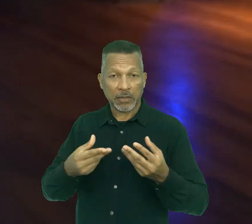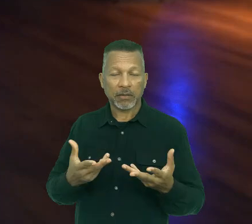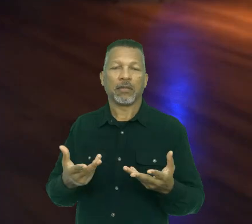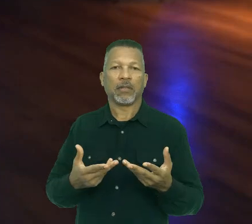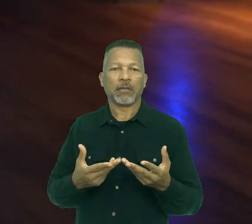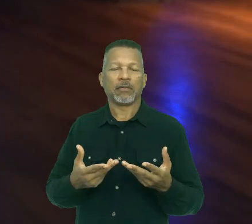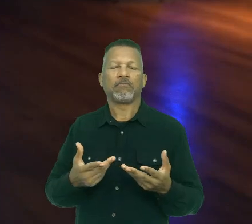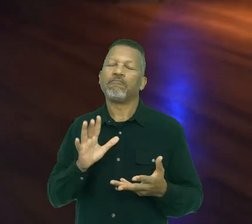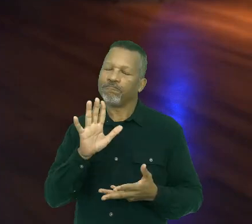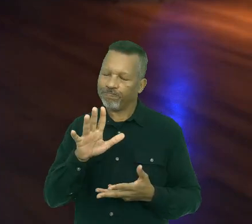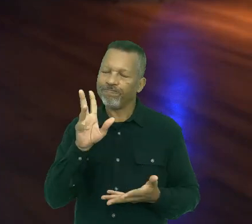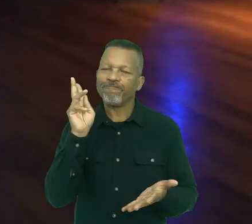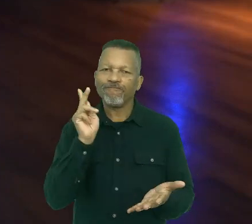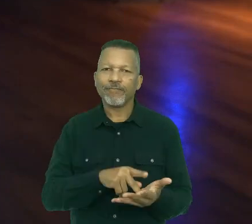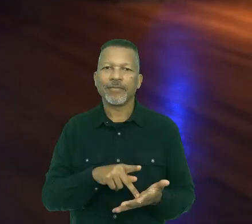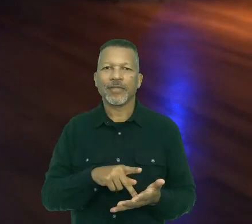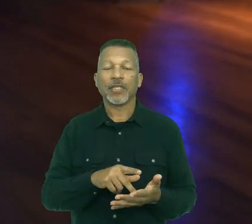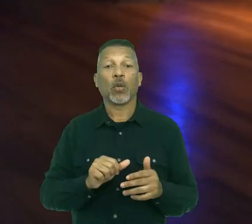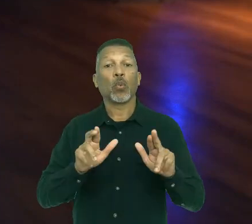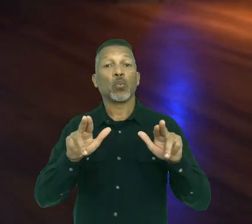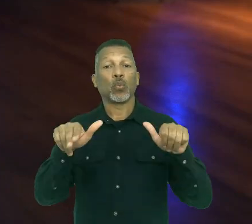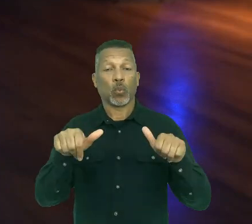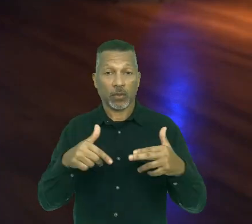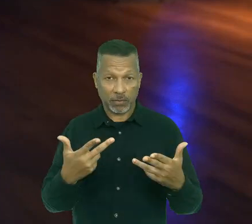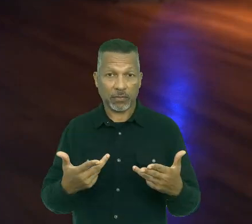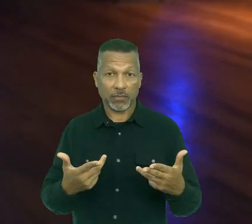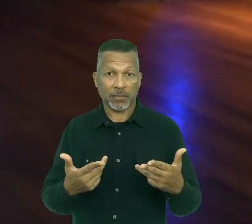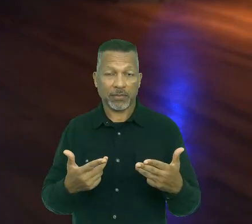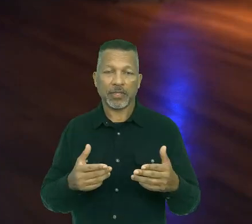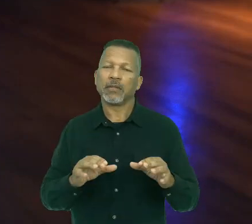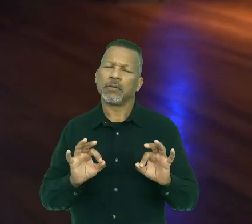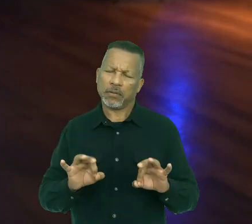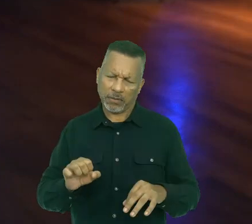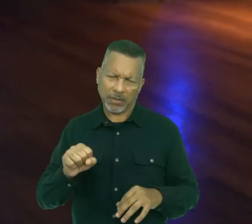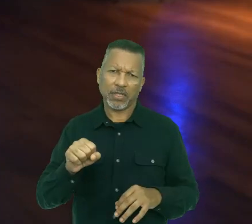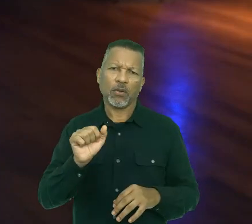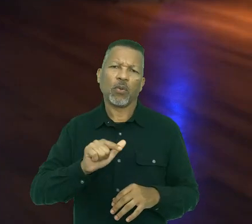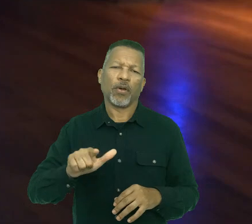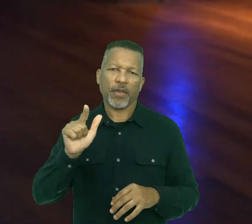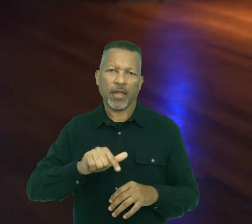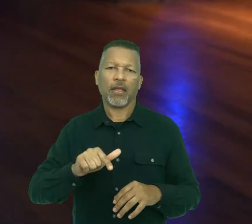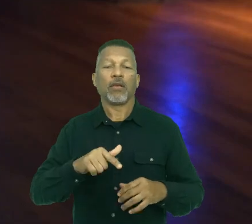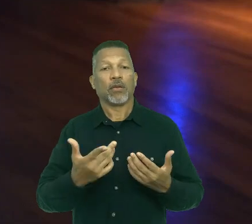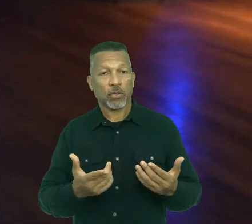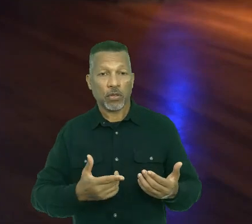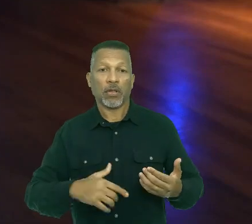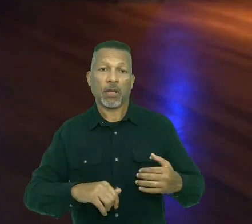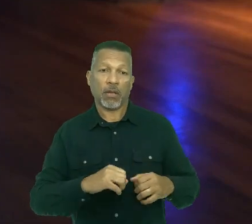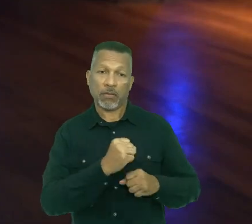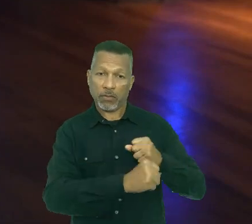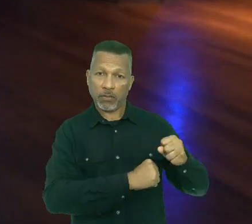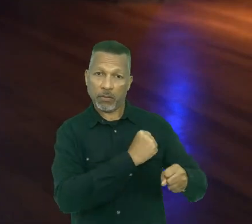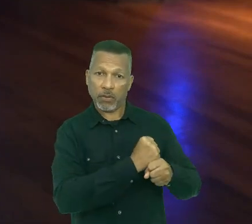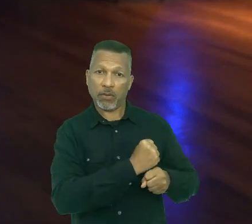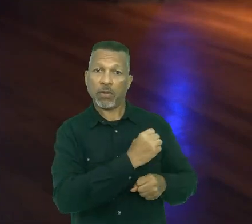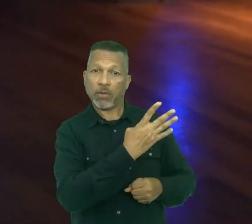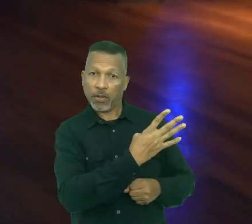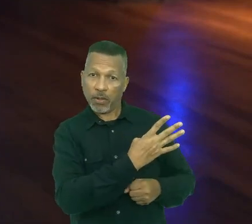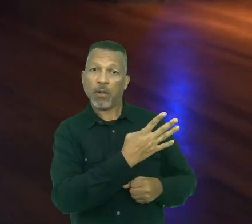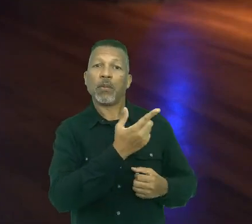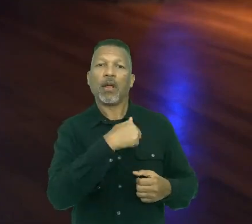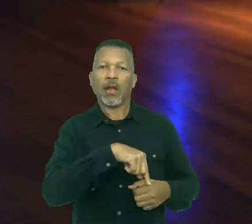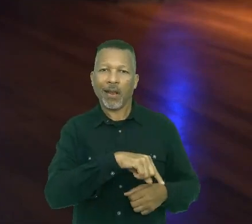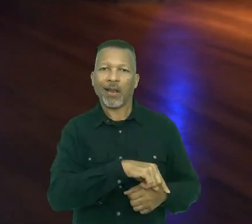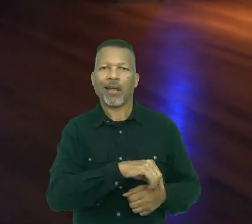bem verdade é que nunca na minha vida, é claro que nos 4 anos que eu morei na Inglaterra, em